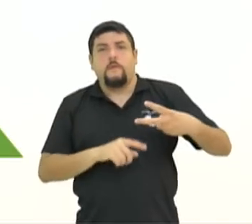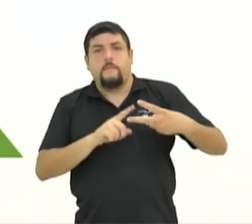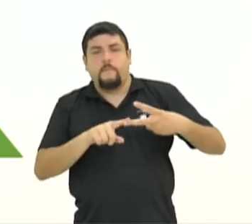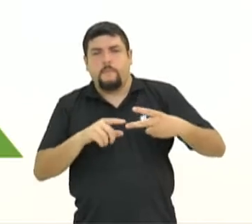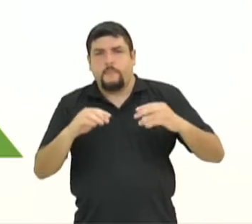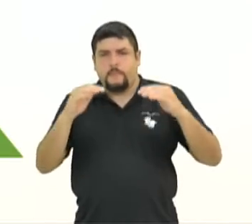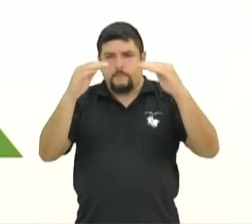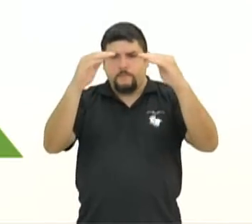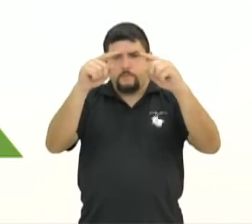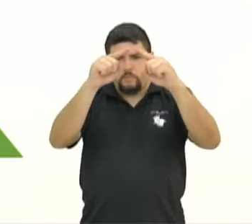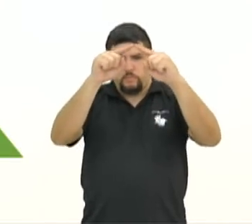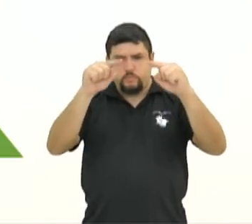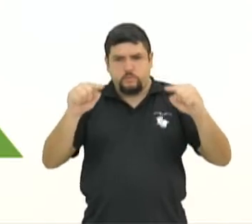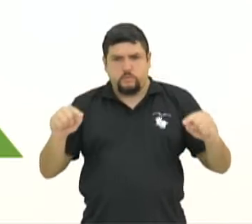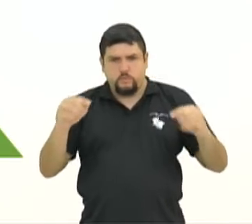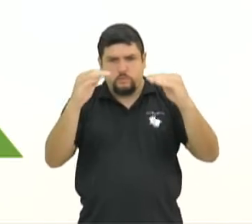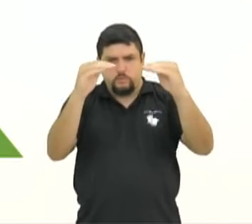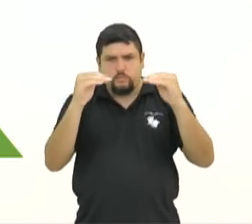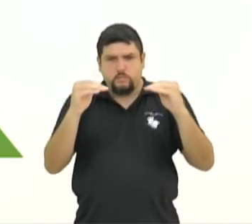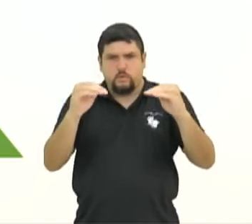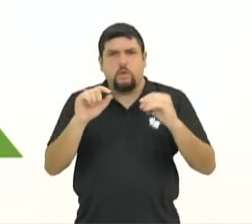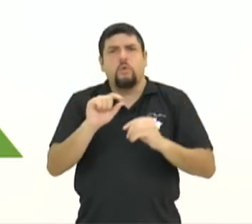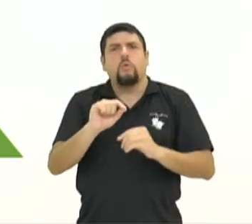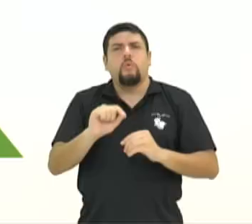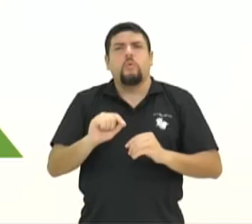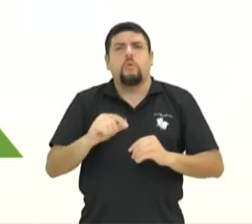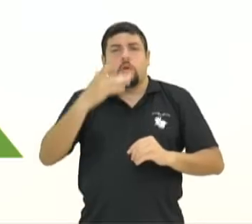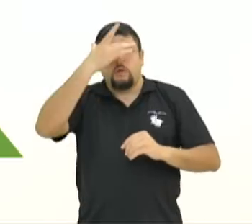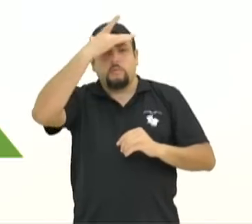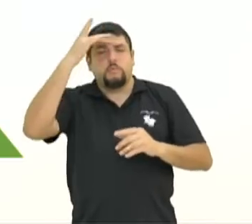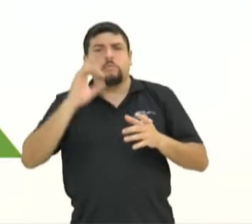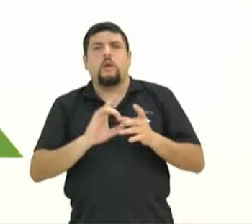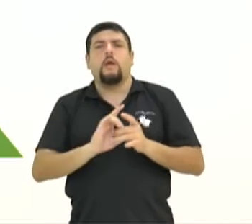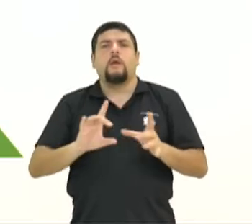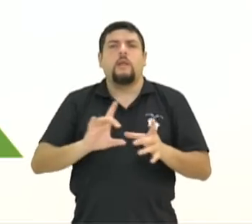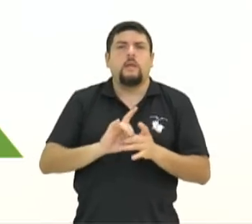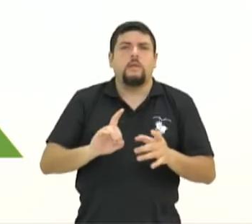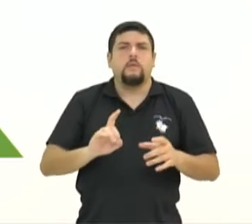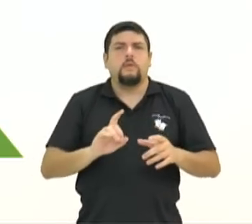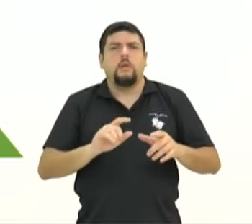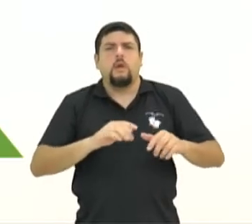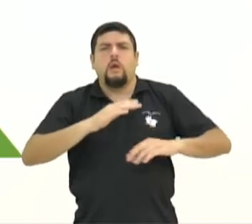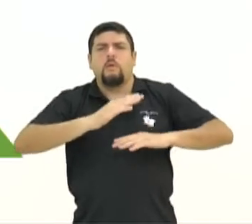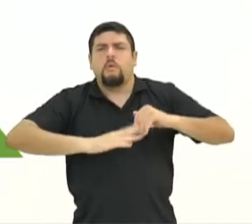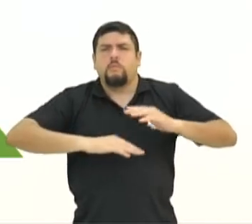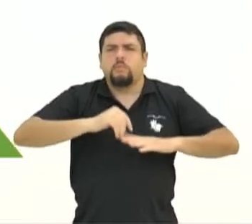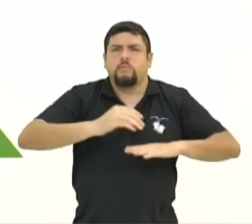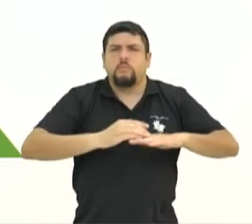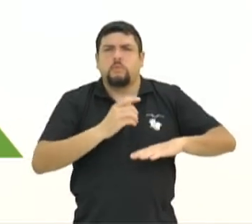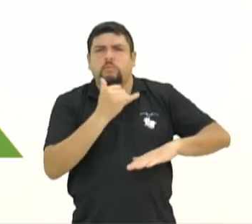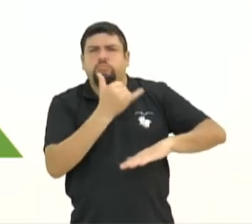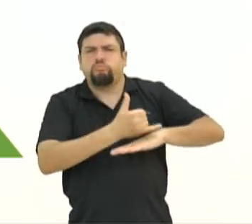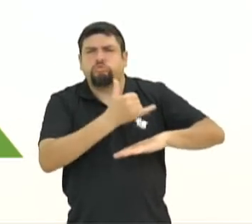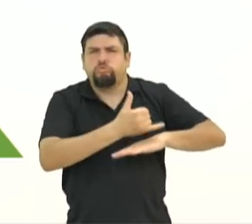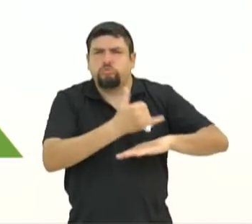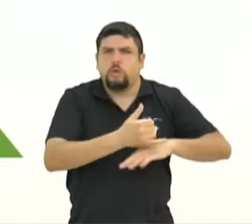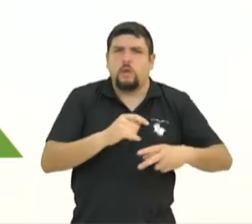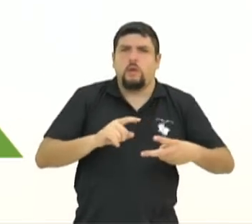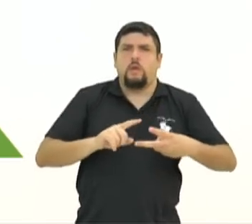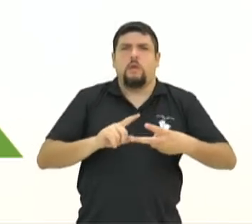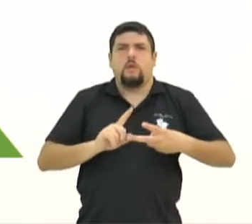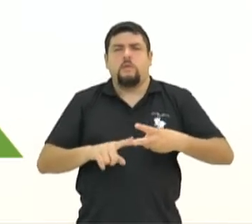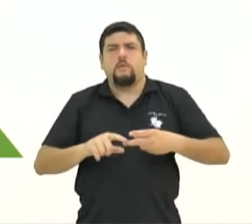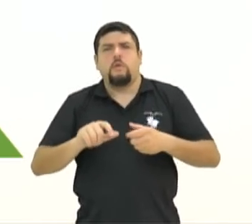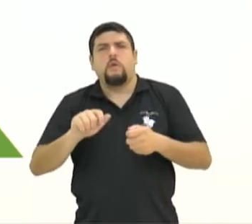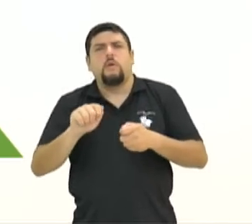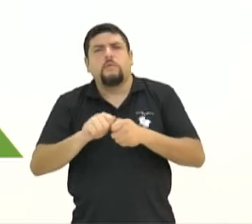meio da pirâmide nós vamos ter os homens livres, ferreiros, carpinteiros, capatazes, as pessoas que viviam